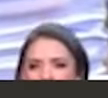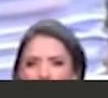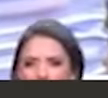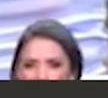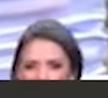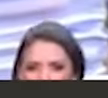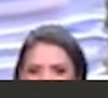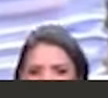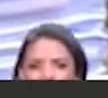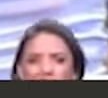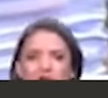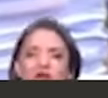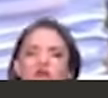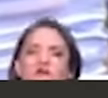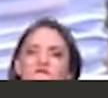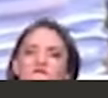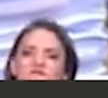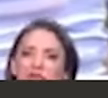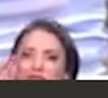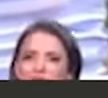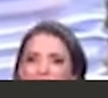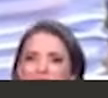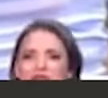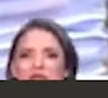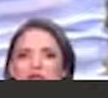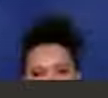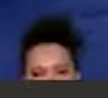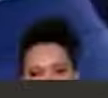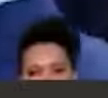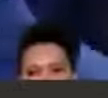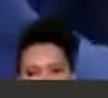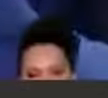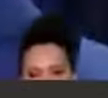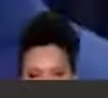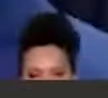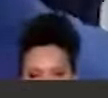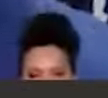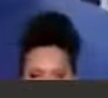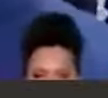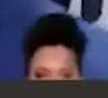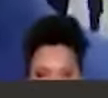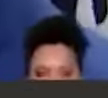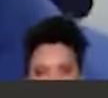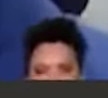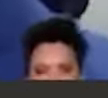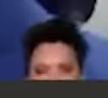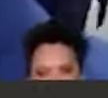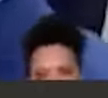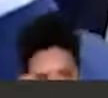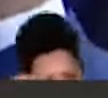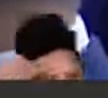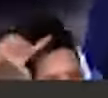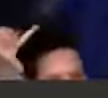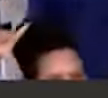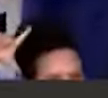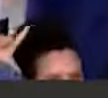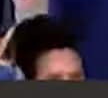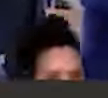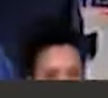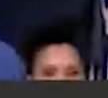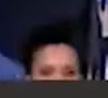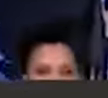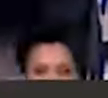dinheiro para construir Porto em Cuba tivesse investido em presídio estaríamos melhor pois bem esse dessa